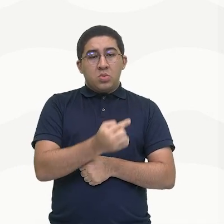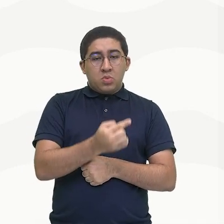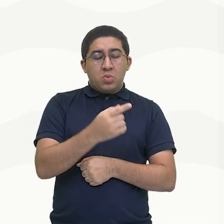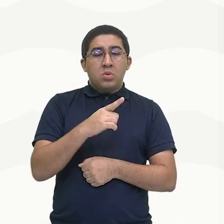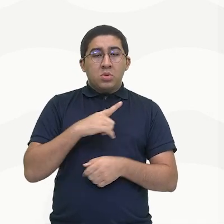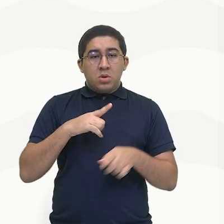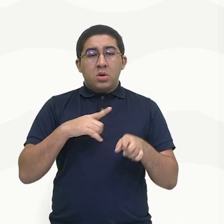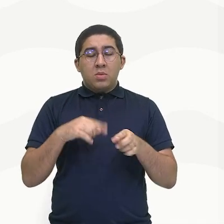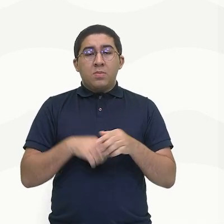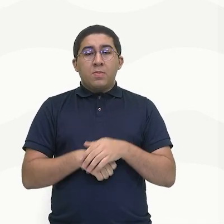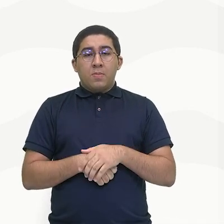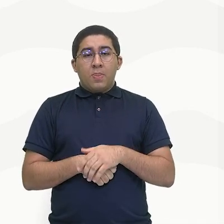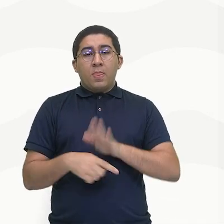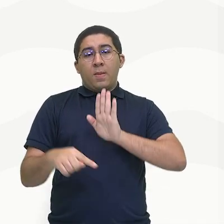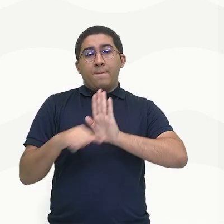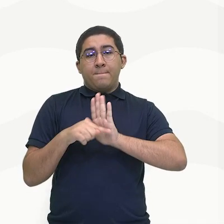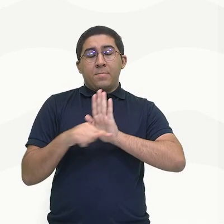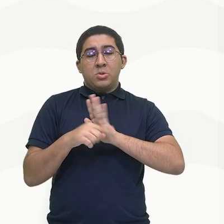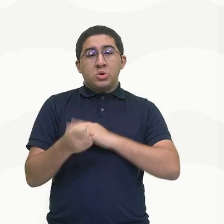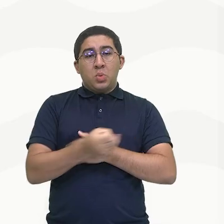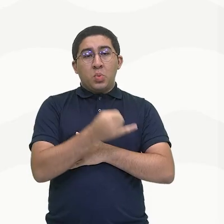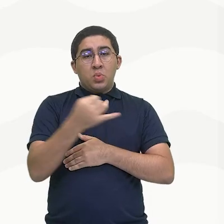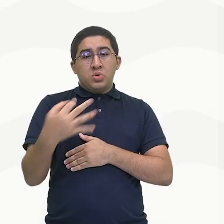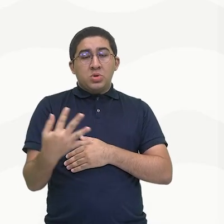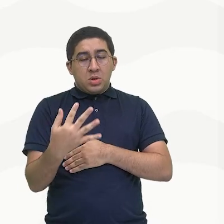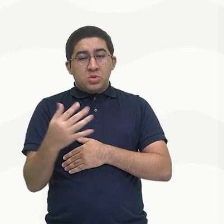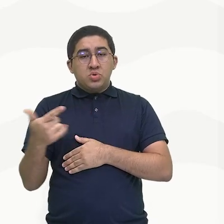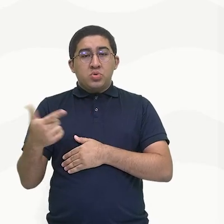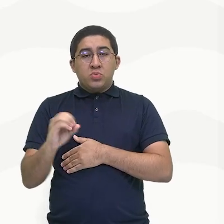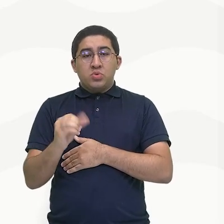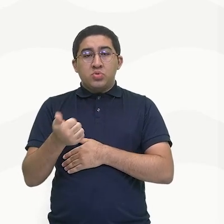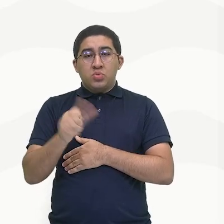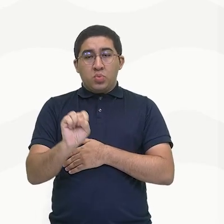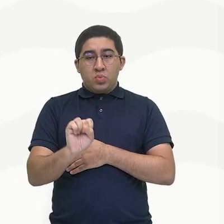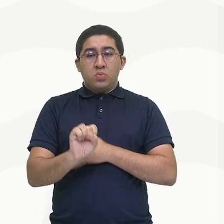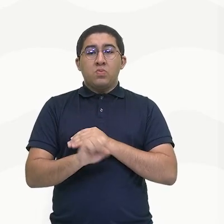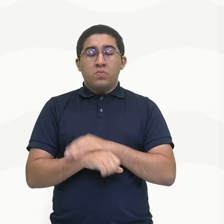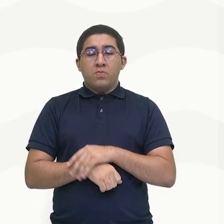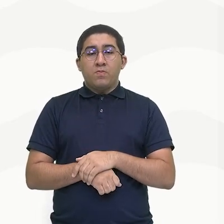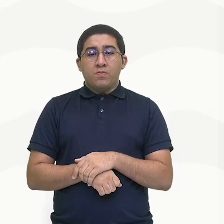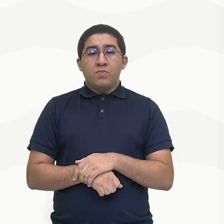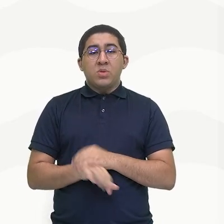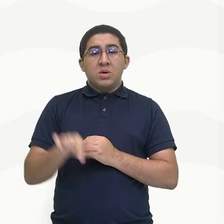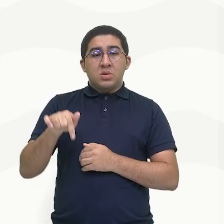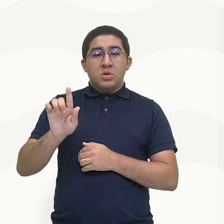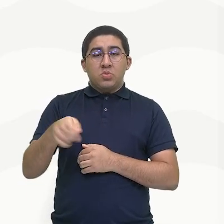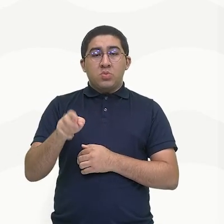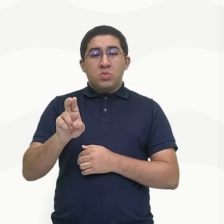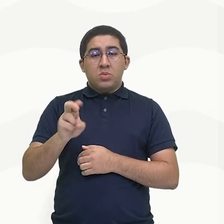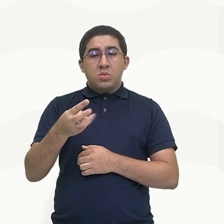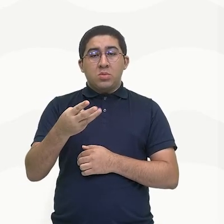e subtrai da quantidade desmatada em 2018, que é